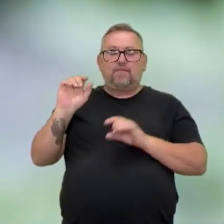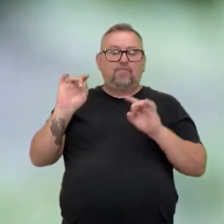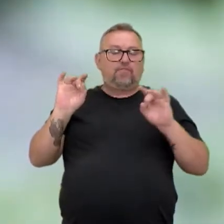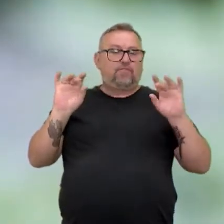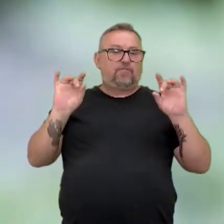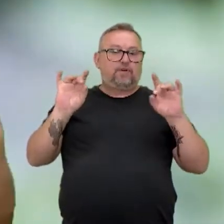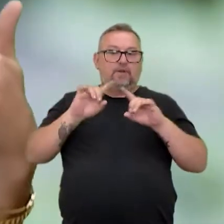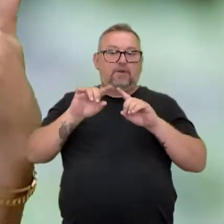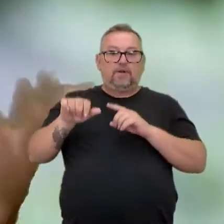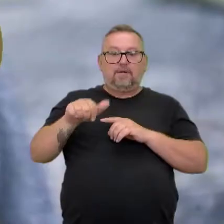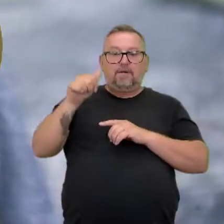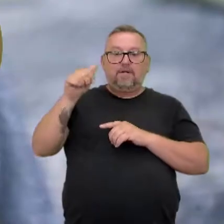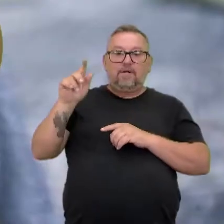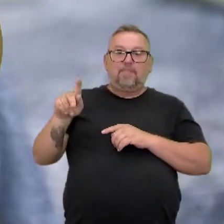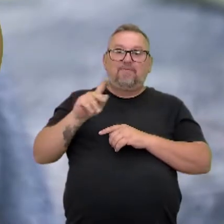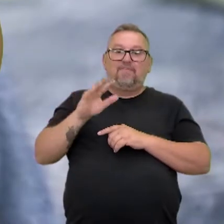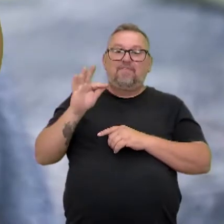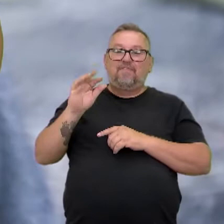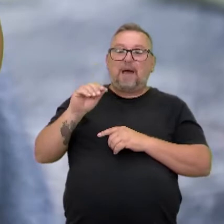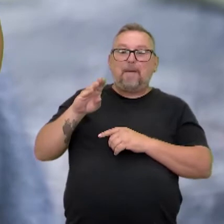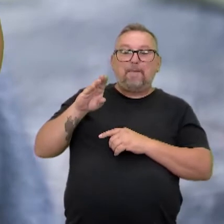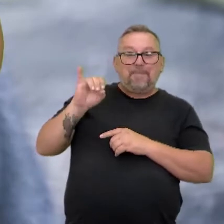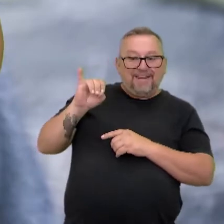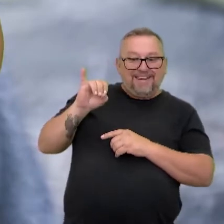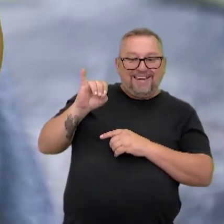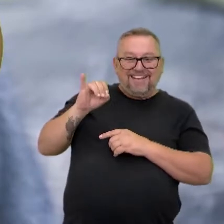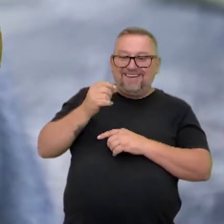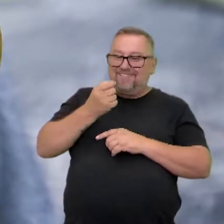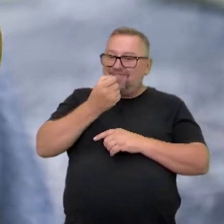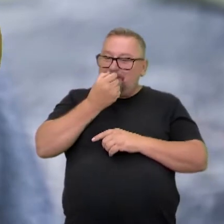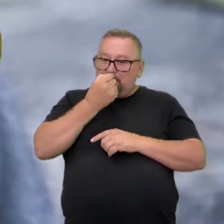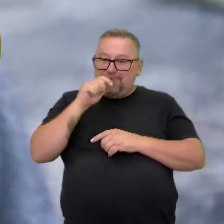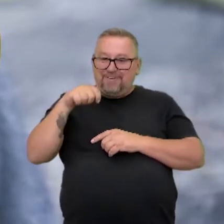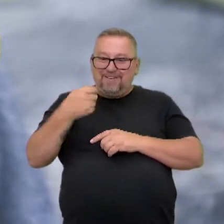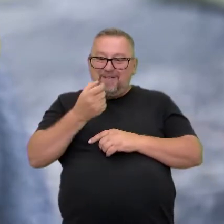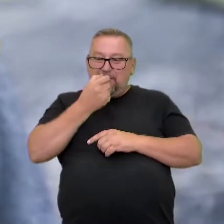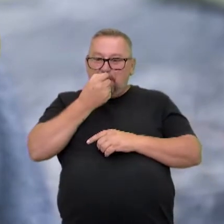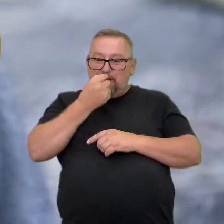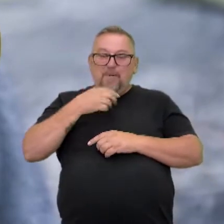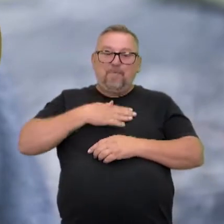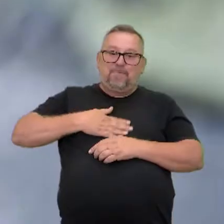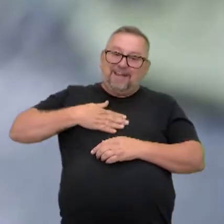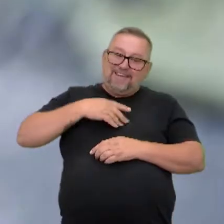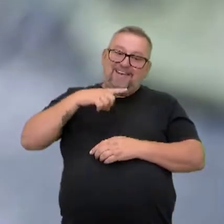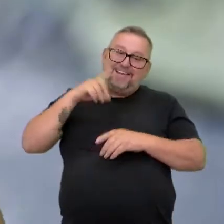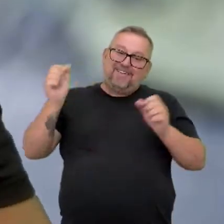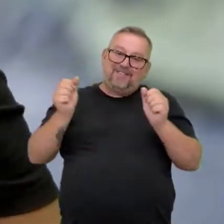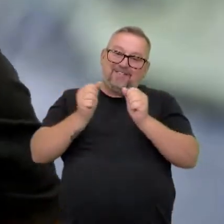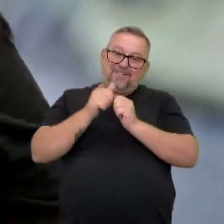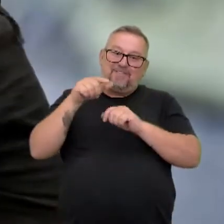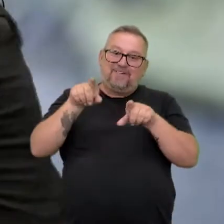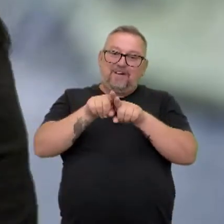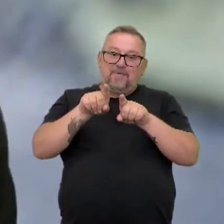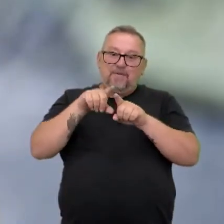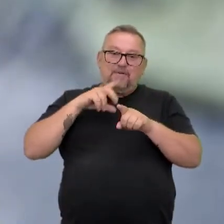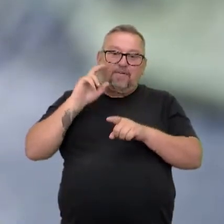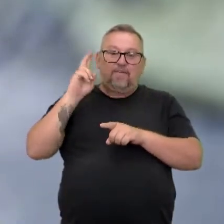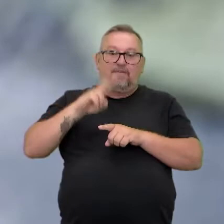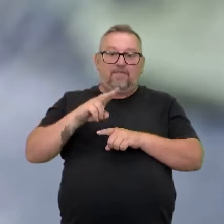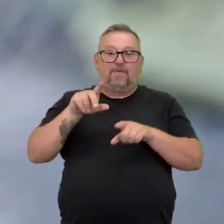primeira delas é a Profabi. Profabiana, seja bem-vinda. Gente, é sempre um prazer estar com vocês aqui. E já que a gente está falando de